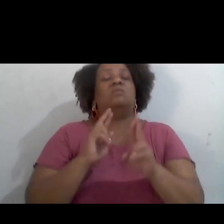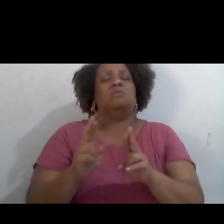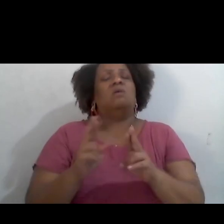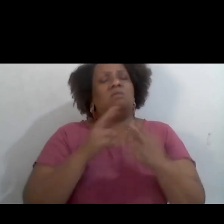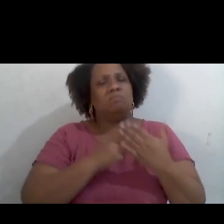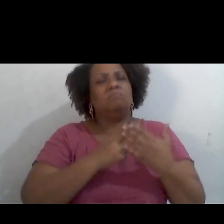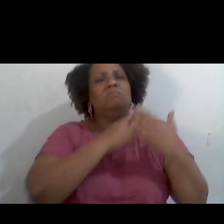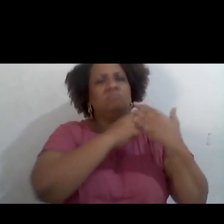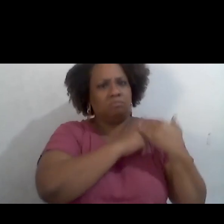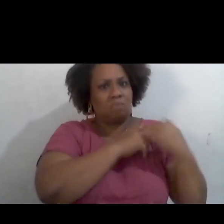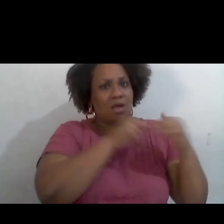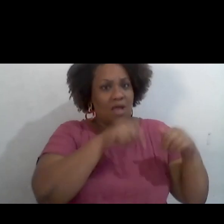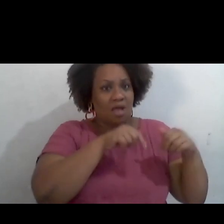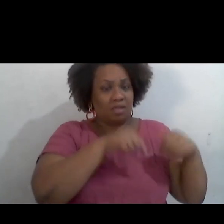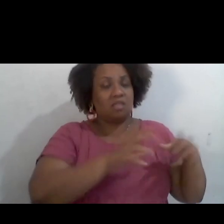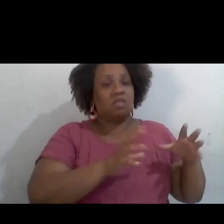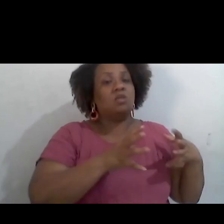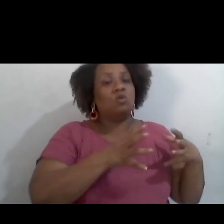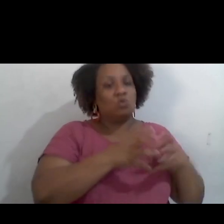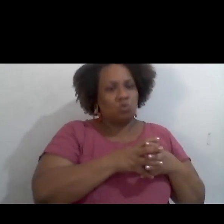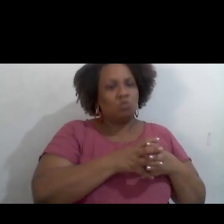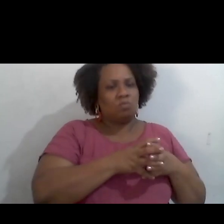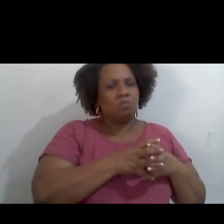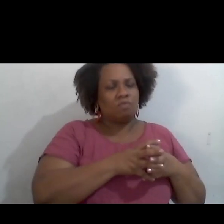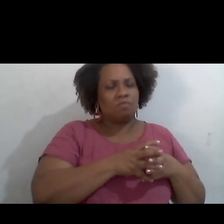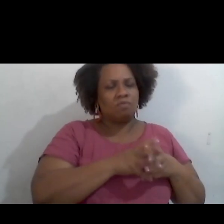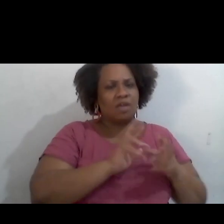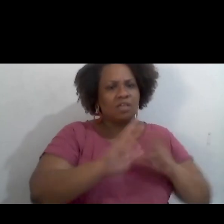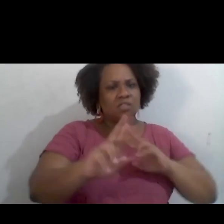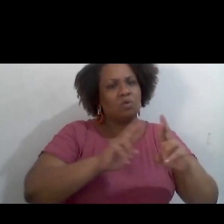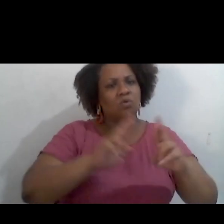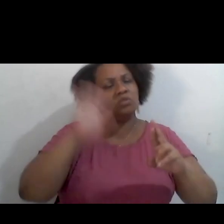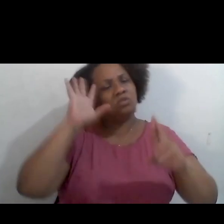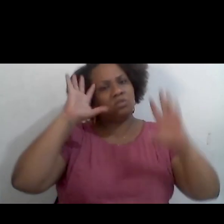a equipe é que tudo terá alguma resposta ou encaminhamento.